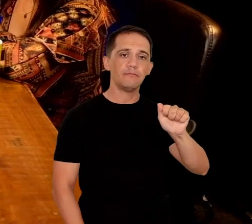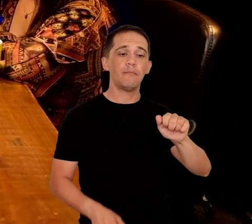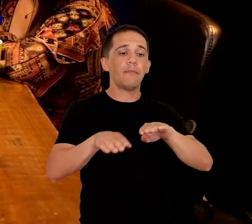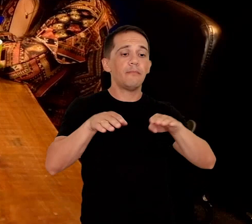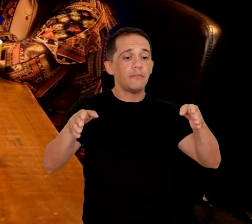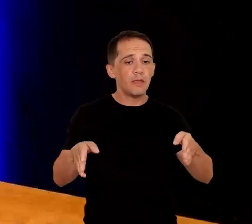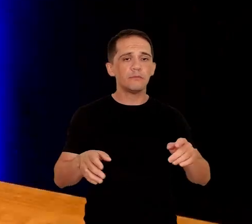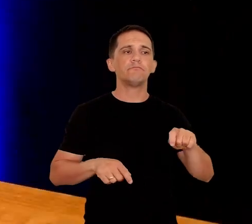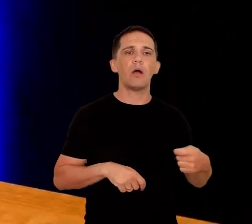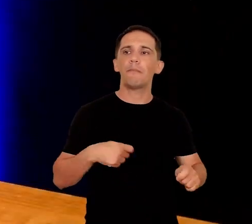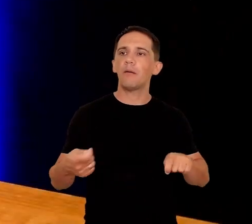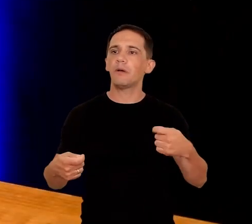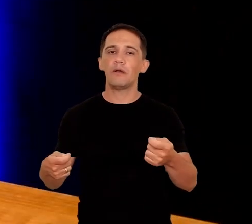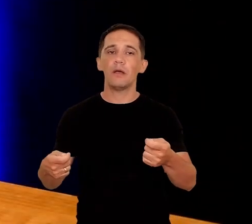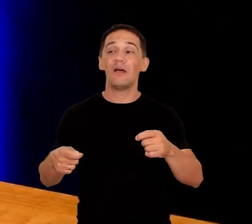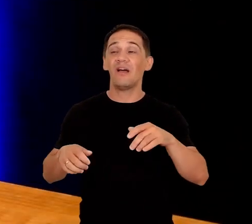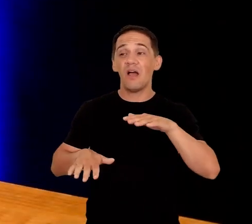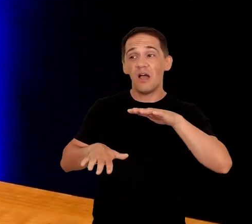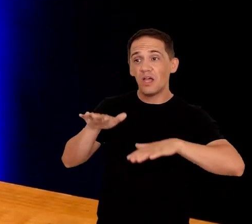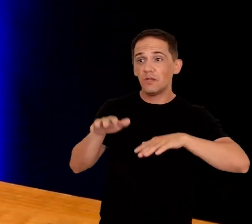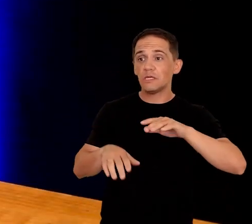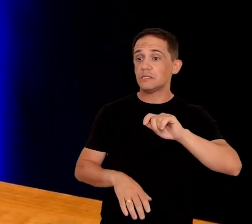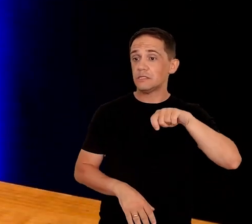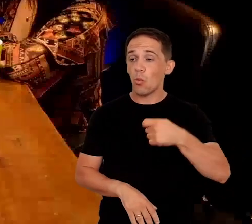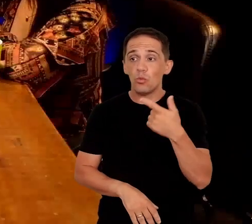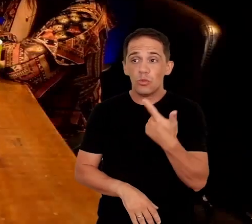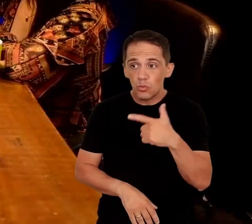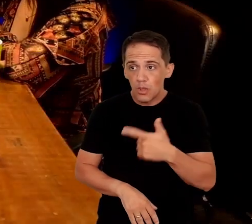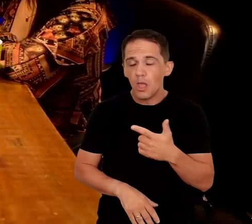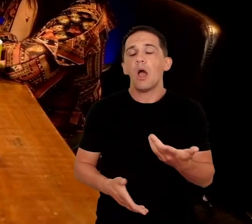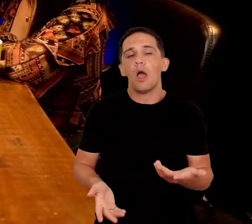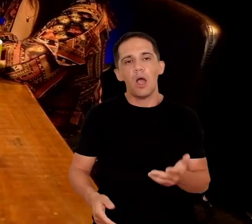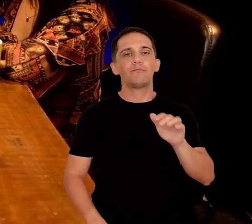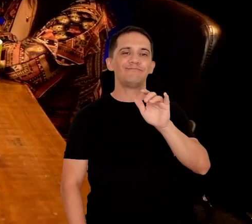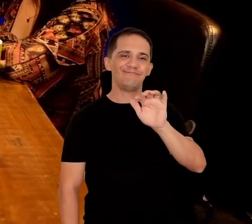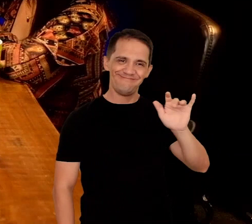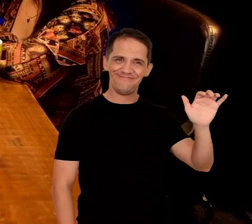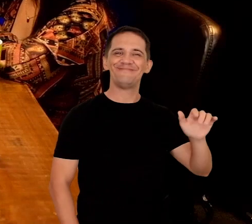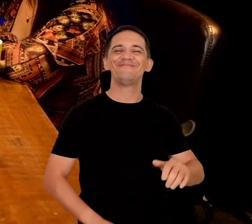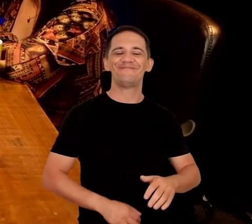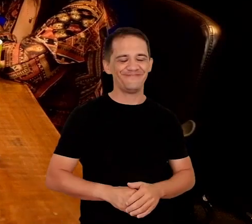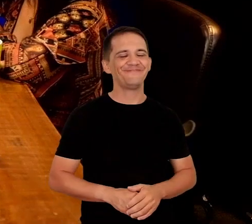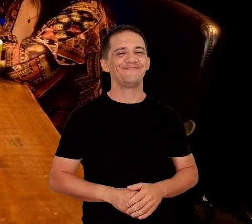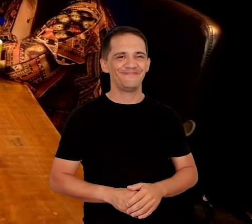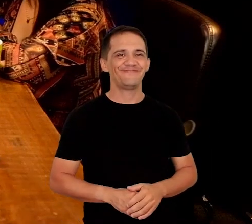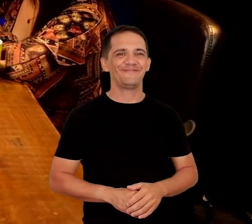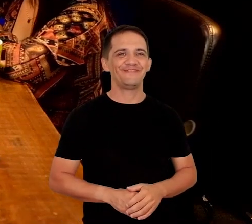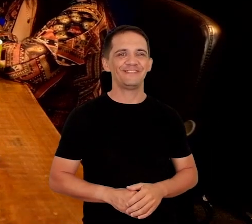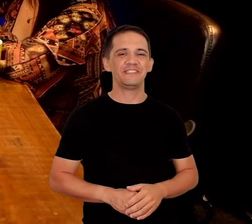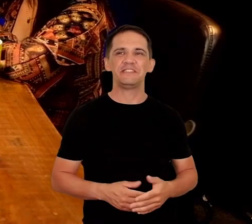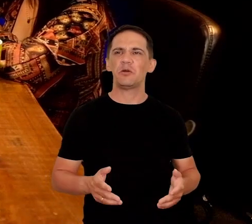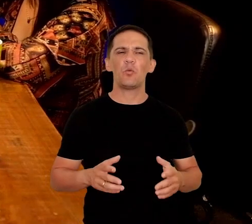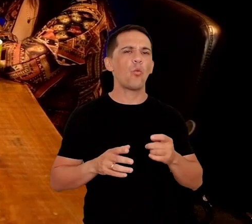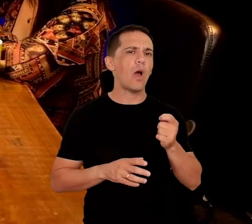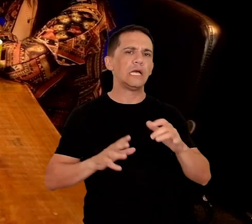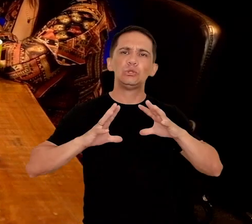para Só se soletra quando não se tem um sinal para aquela palavra. Isto. Isto. E a maioria das coisas tem um sinal, então